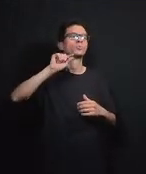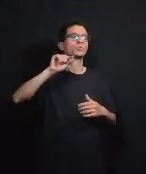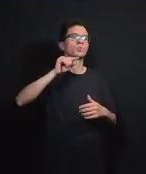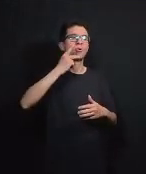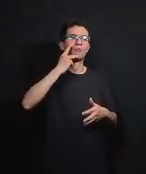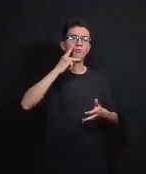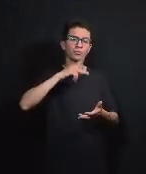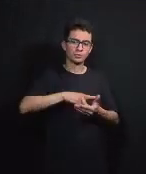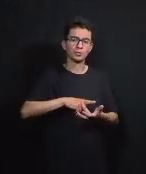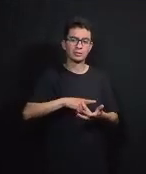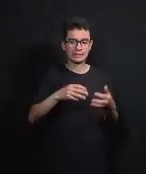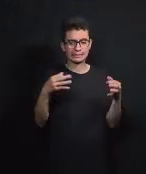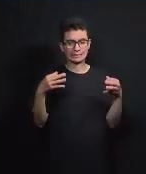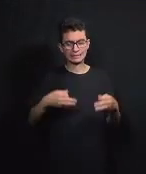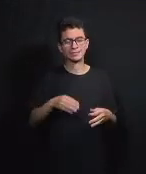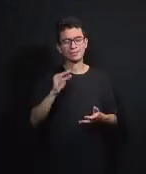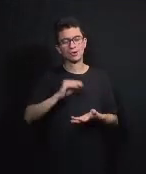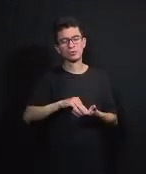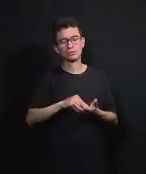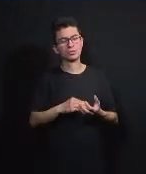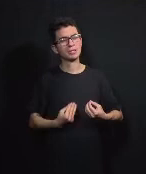uma inegável presença militar.